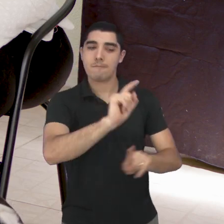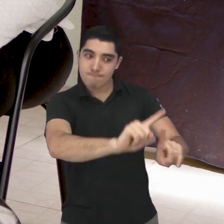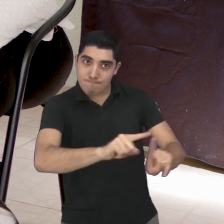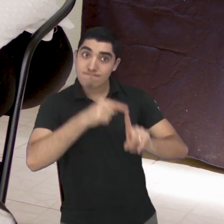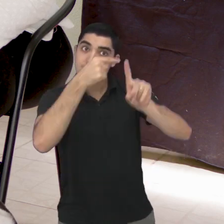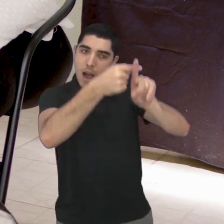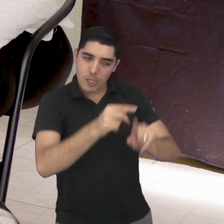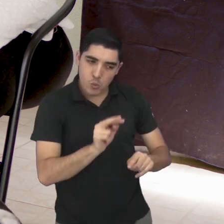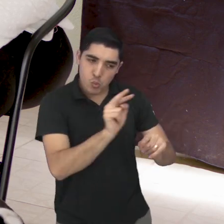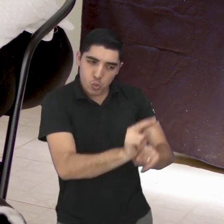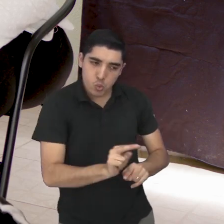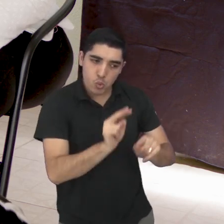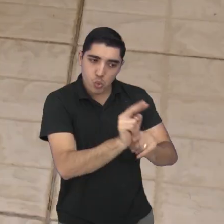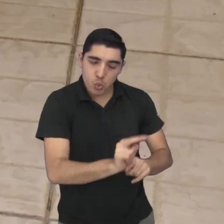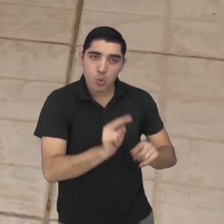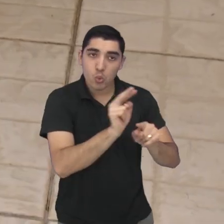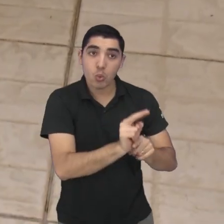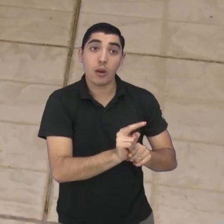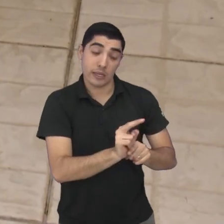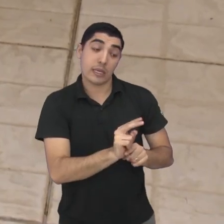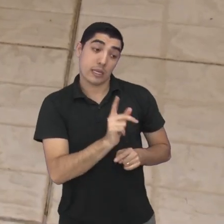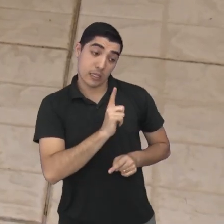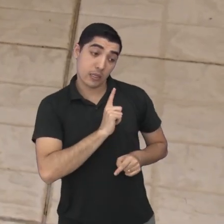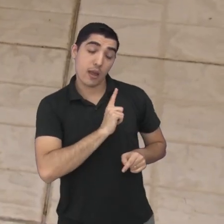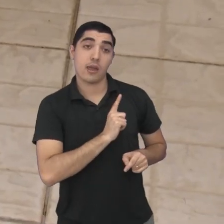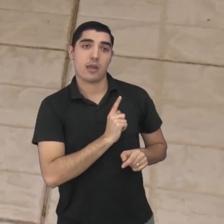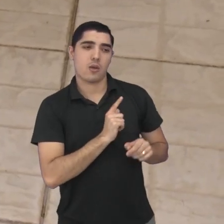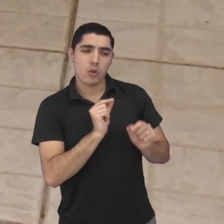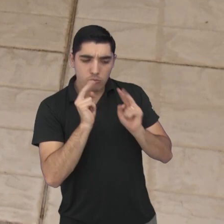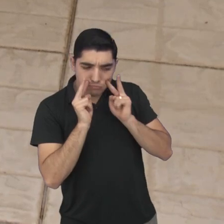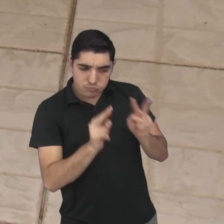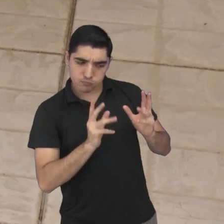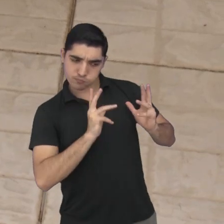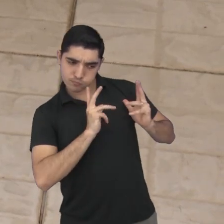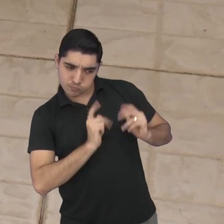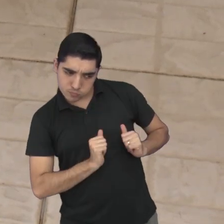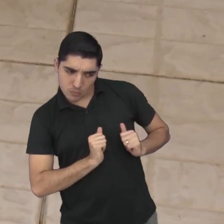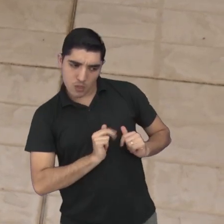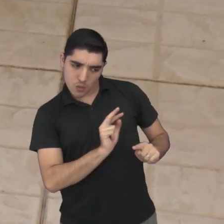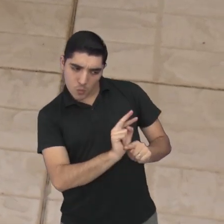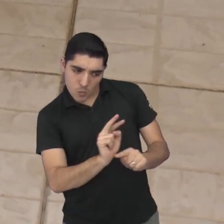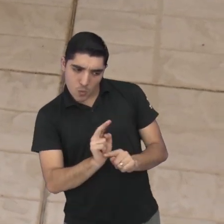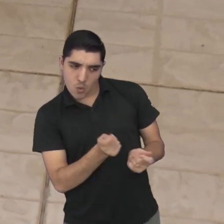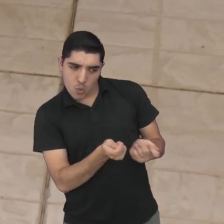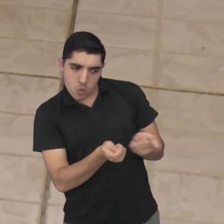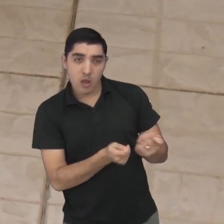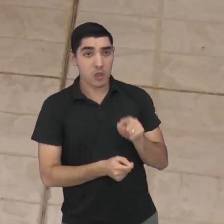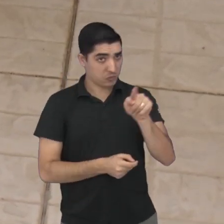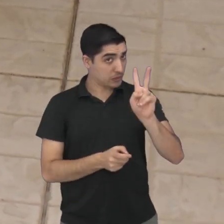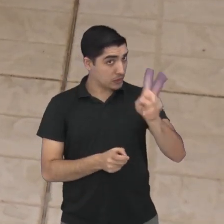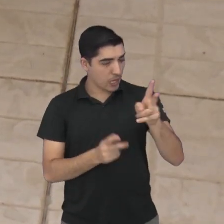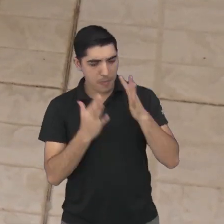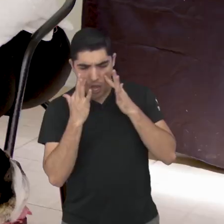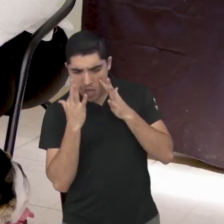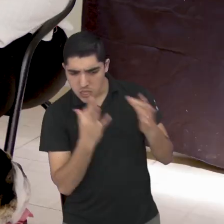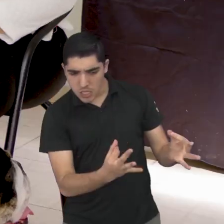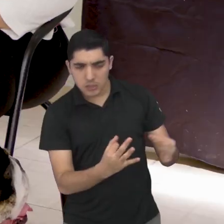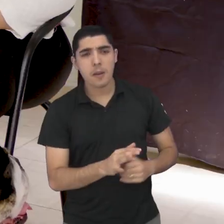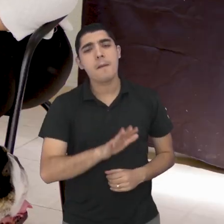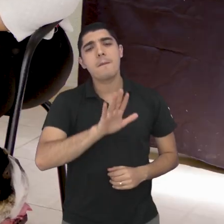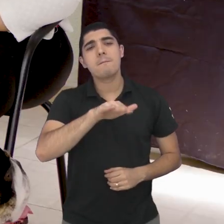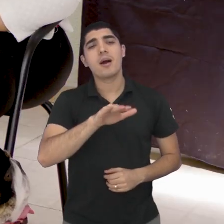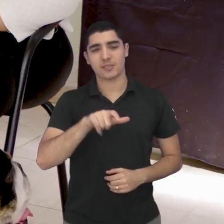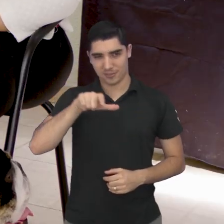as consequências, né? De você estar de olho também ali na higiene, na manutenção, e você tá bem atenta, né? Agora,